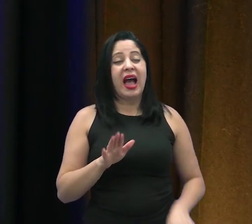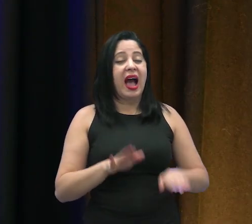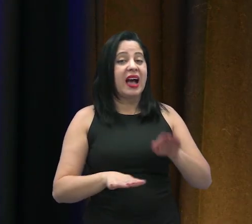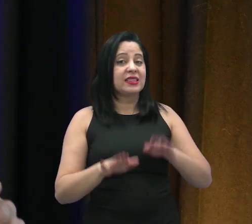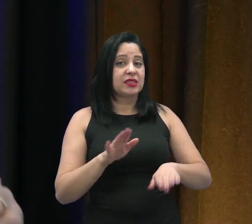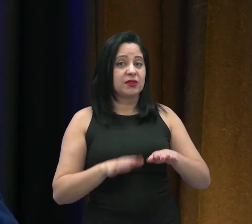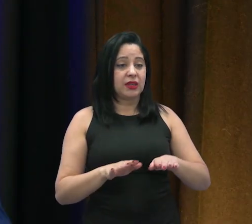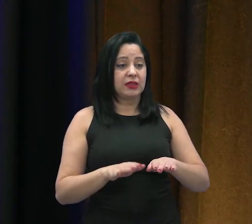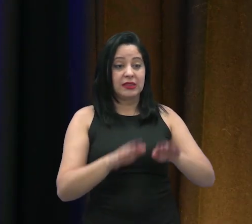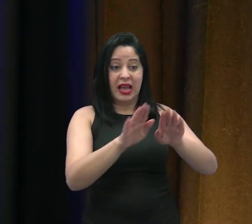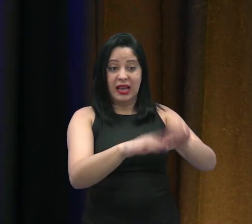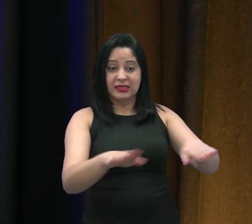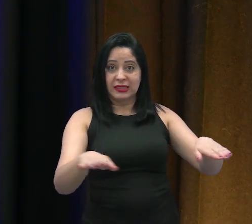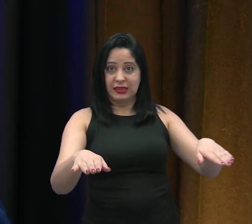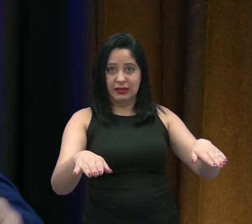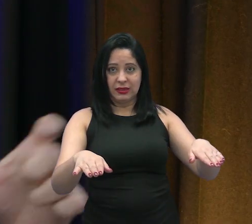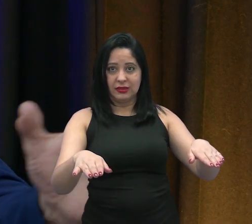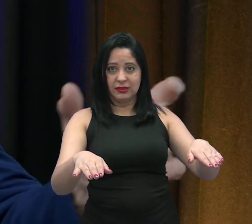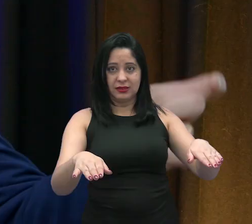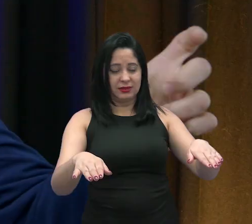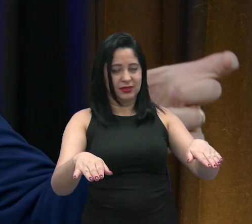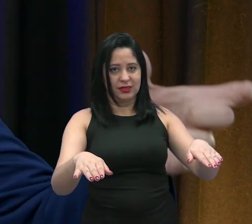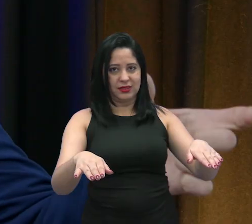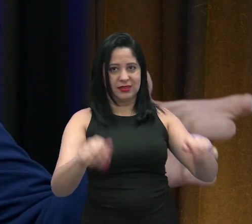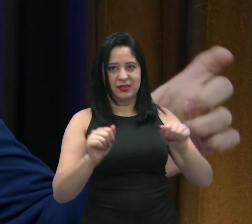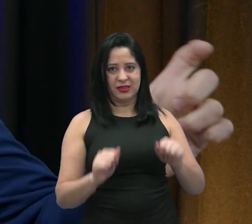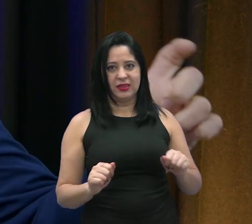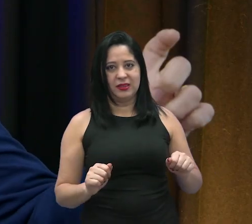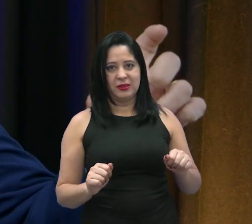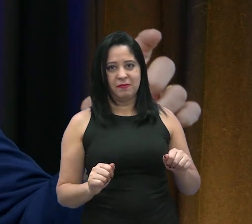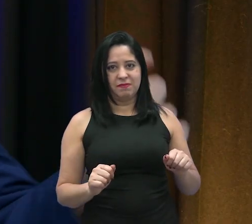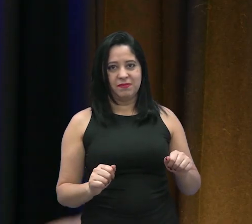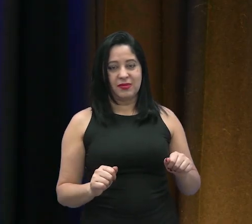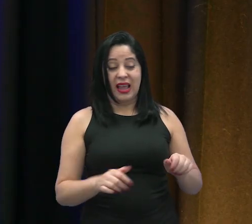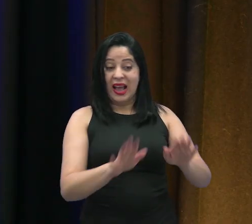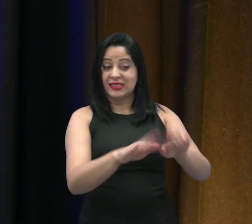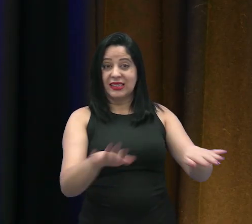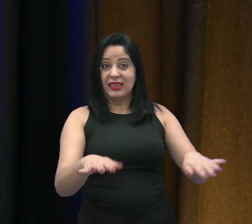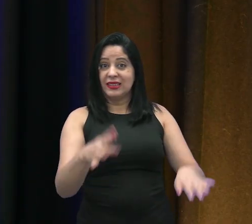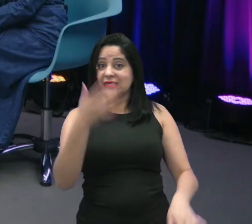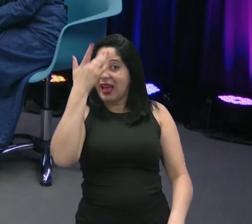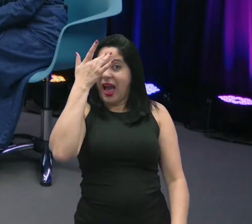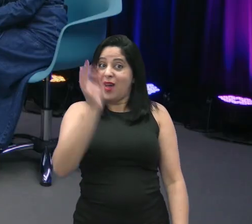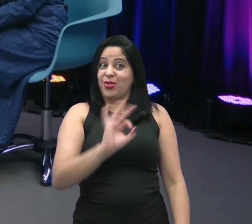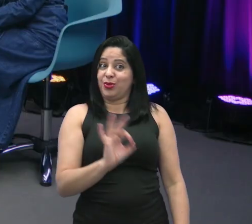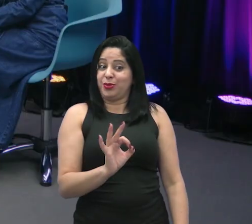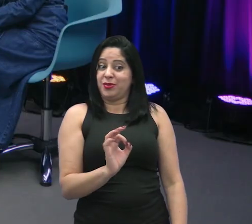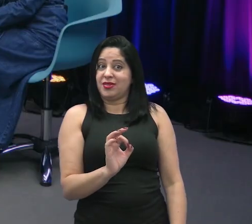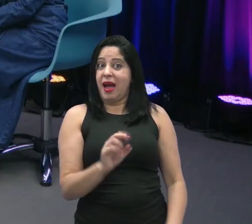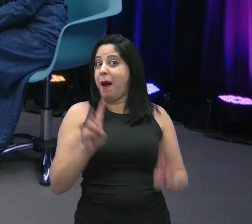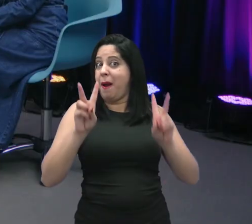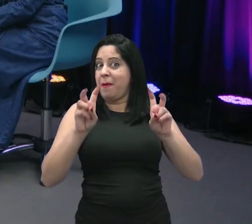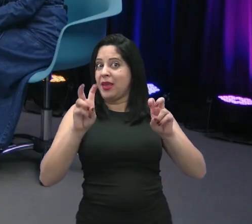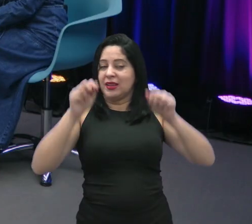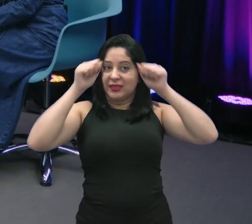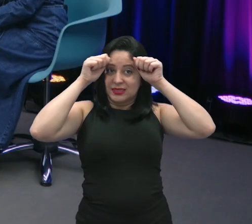às vezes as crianças, por não ter uma educação, não ter um ensinamento, né, para ter o respeito,